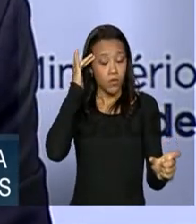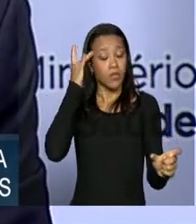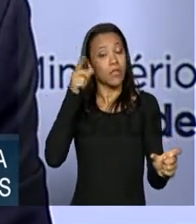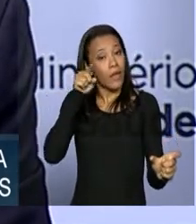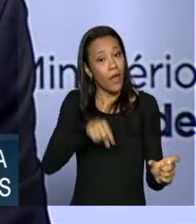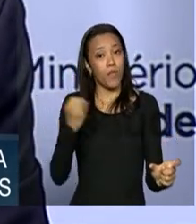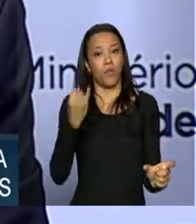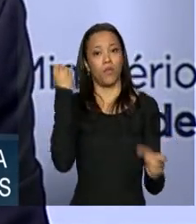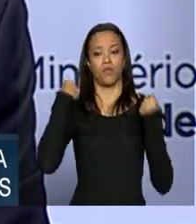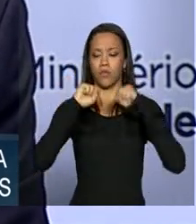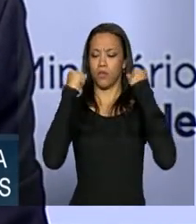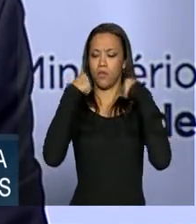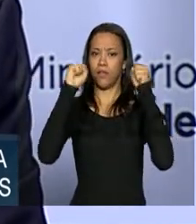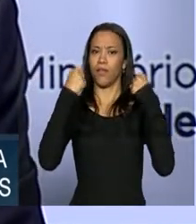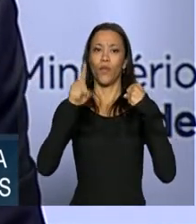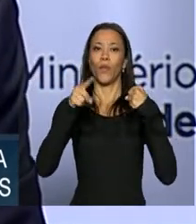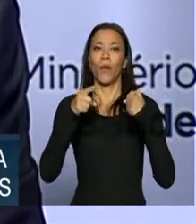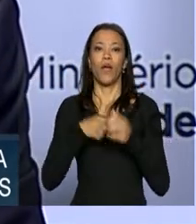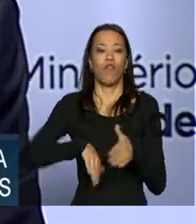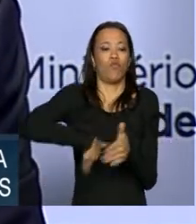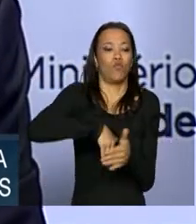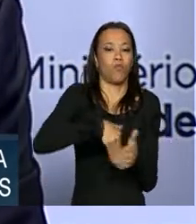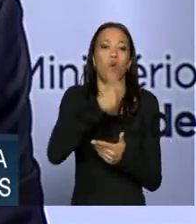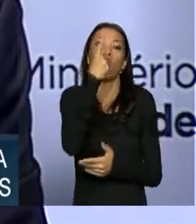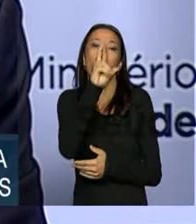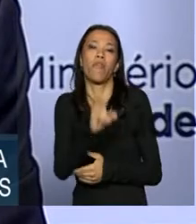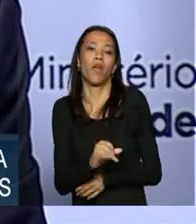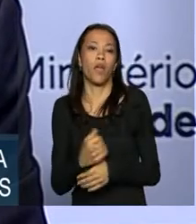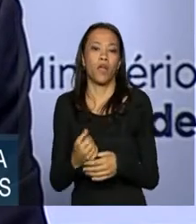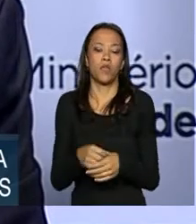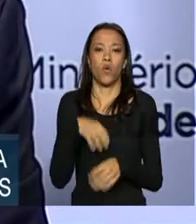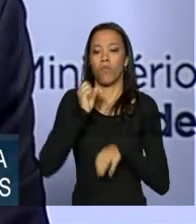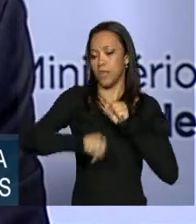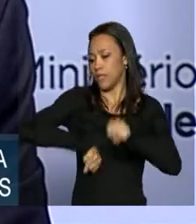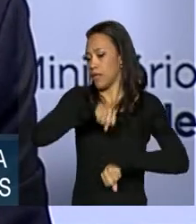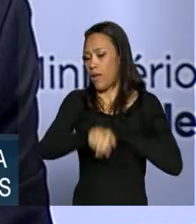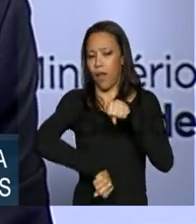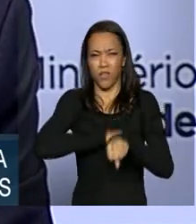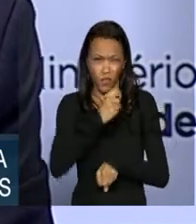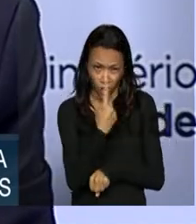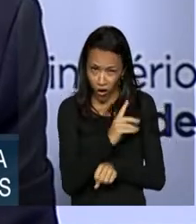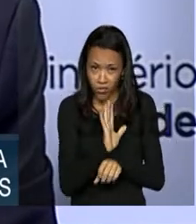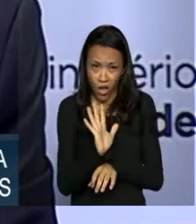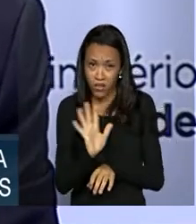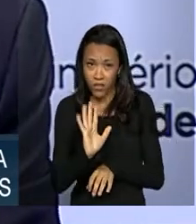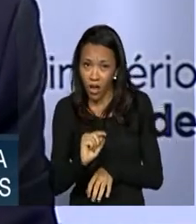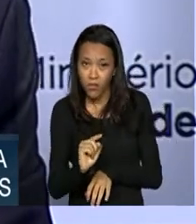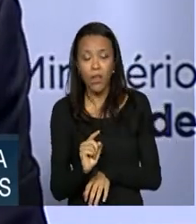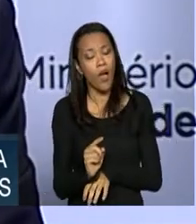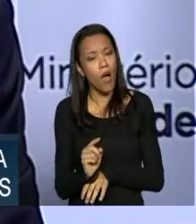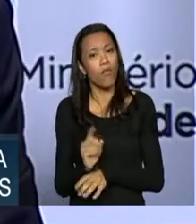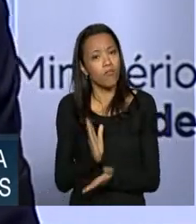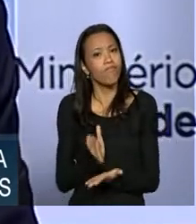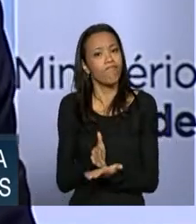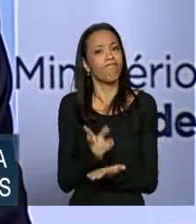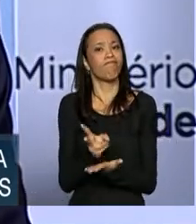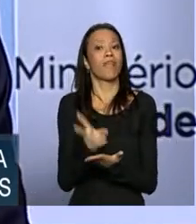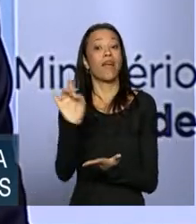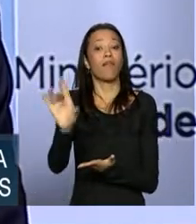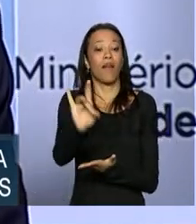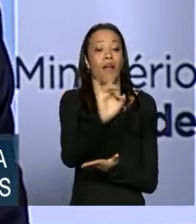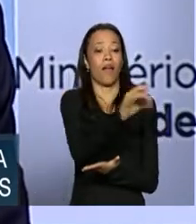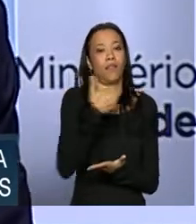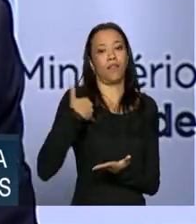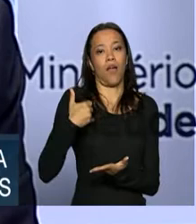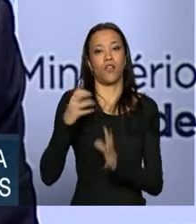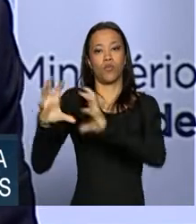a atividade física não necessariamente significa jogar uma partida de futebol, andar de bicicleta, etc. É a atividade física compatível com cada faixa